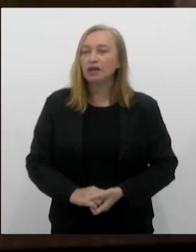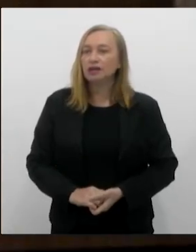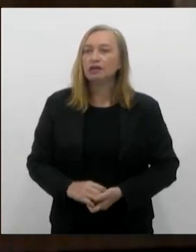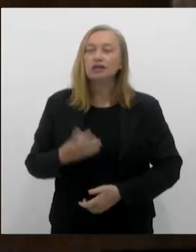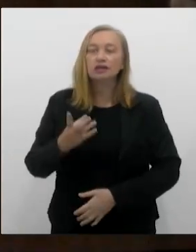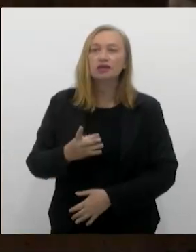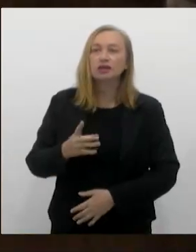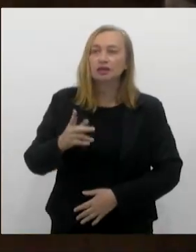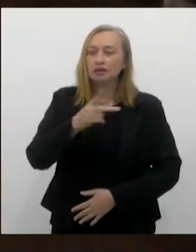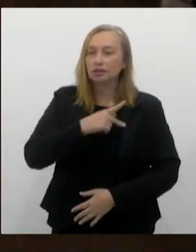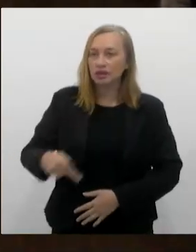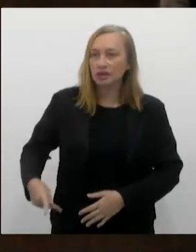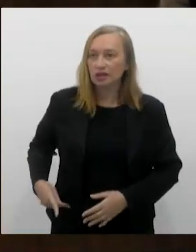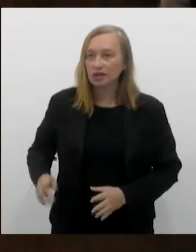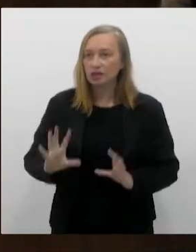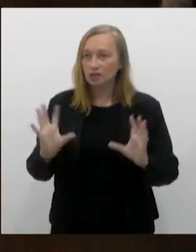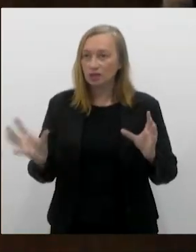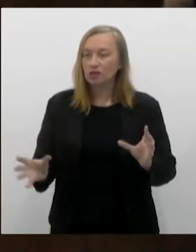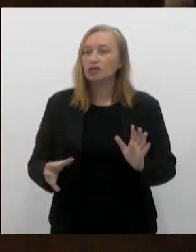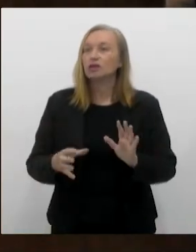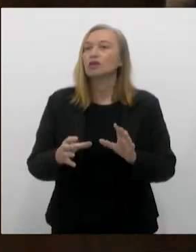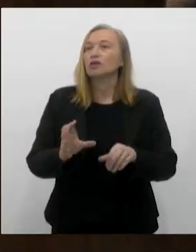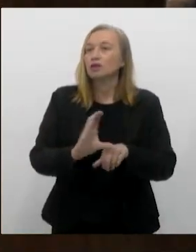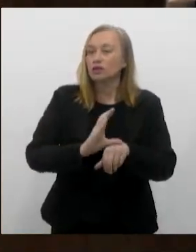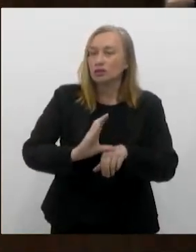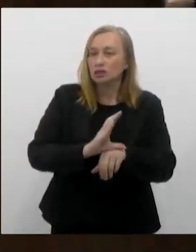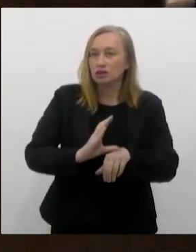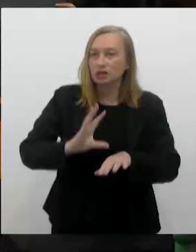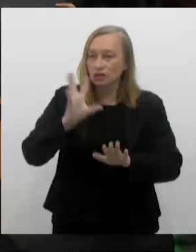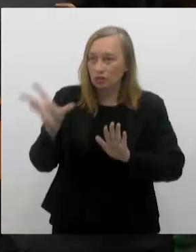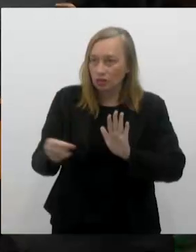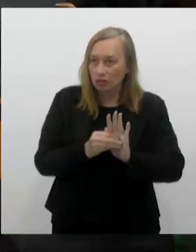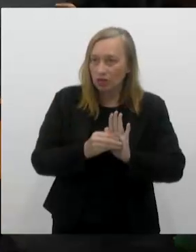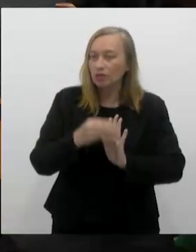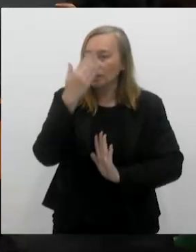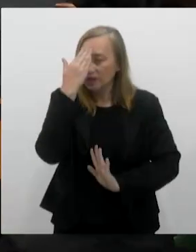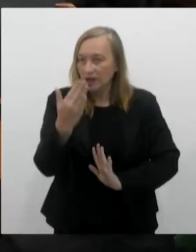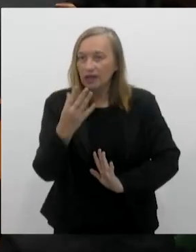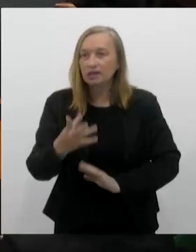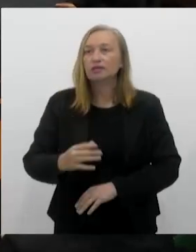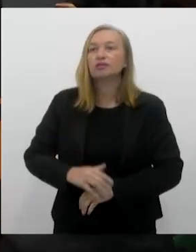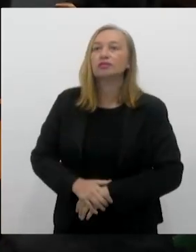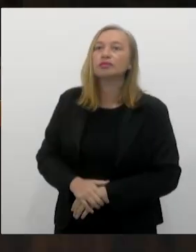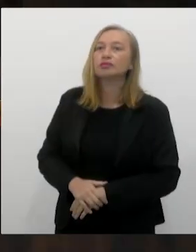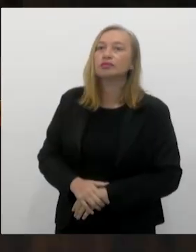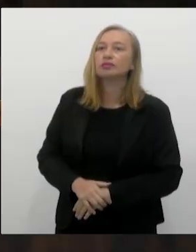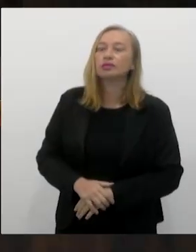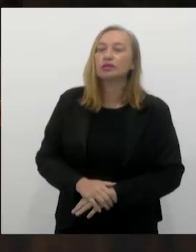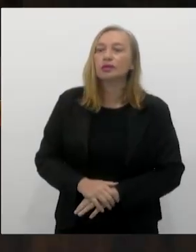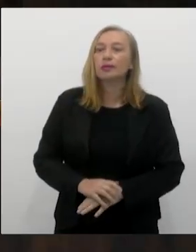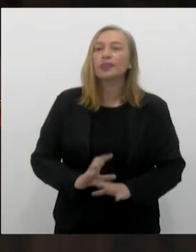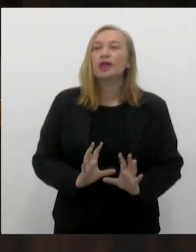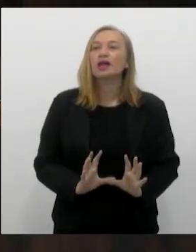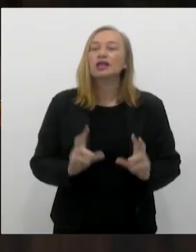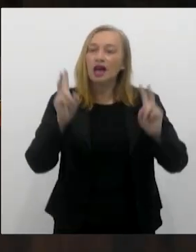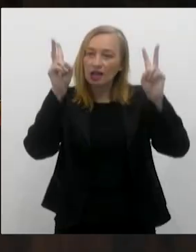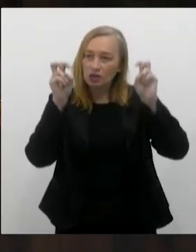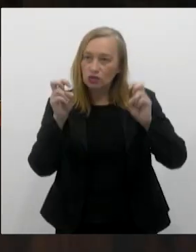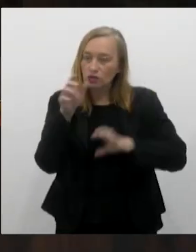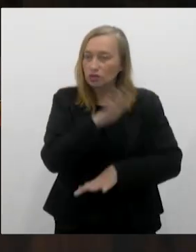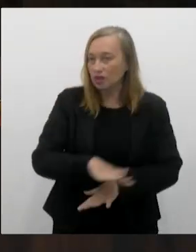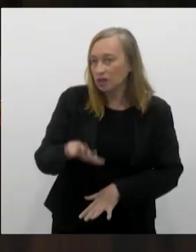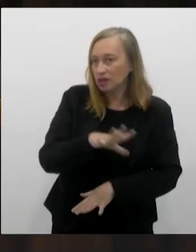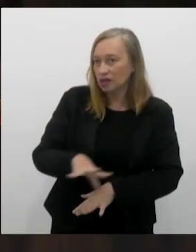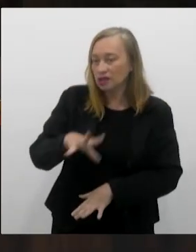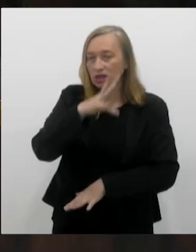Presidente, parecer é pela constitucionalidade com emendas. Obrigado. Pela Comissão Assuntos da Criança e do Adolescente